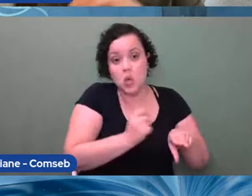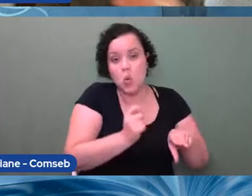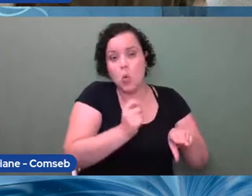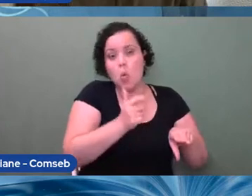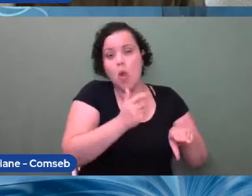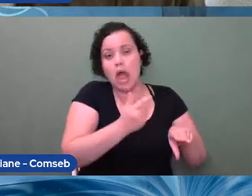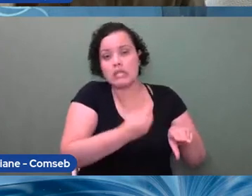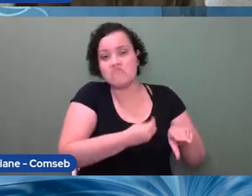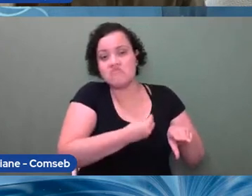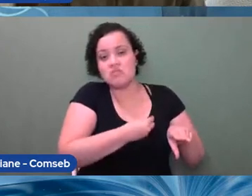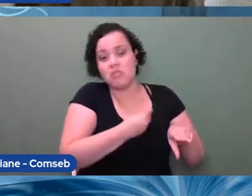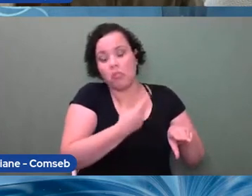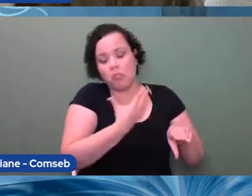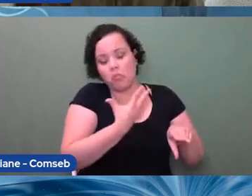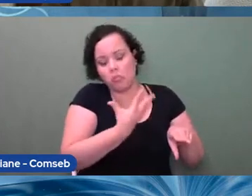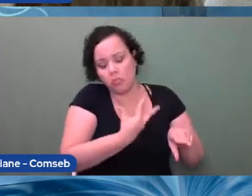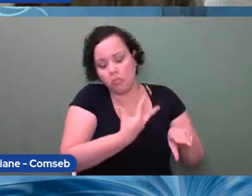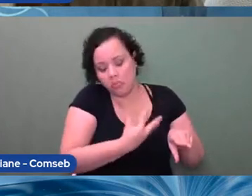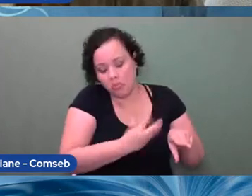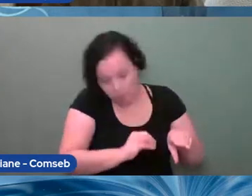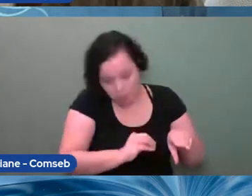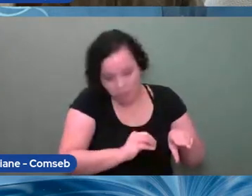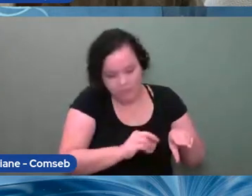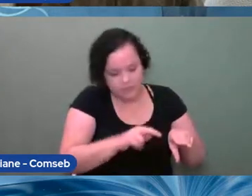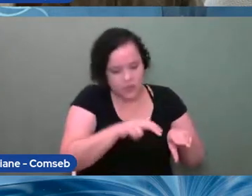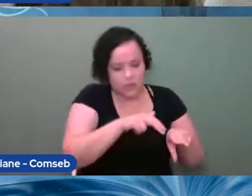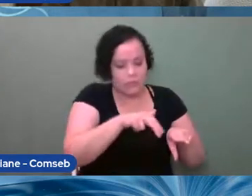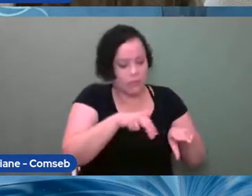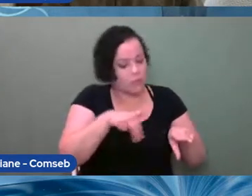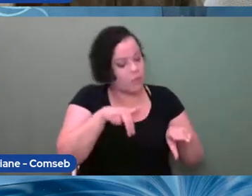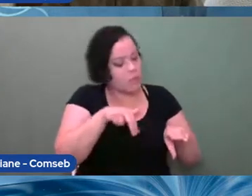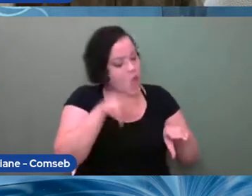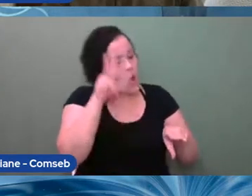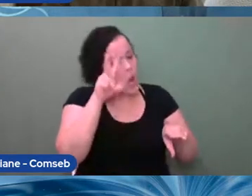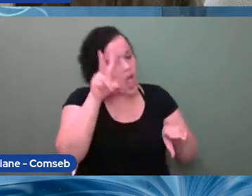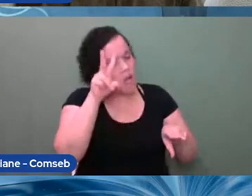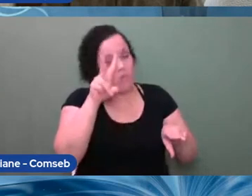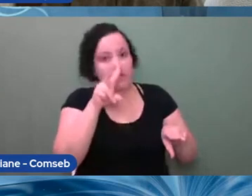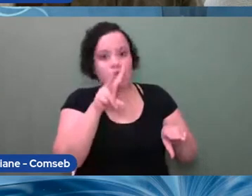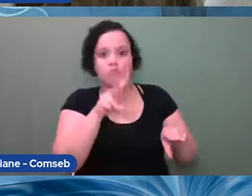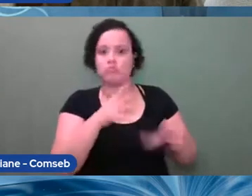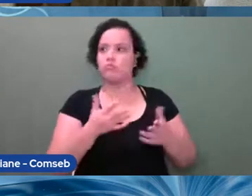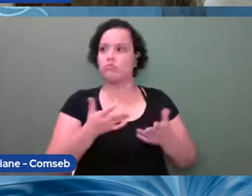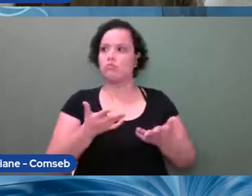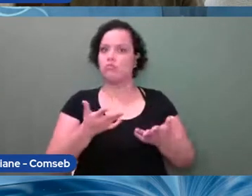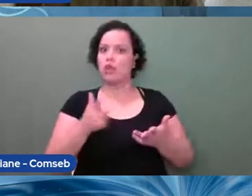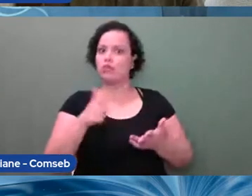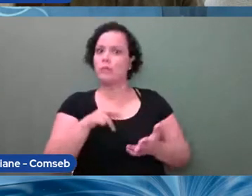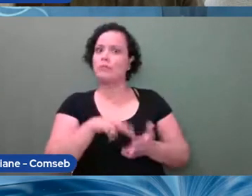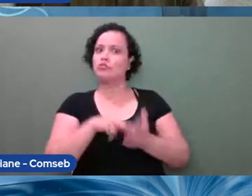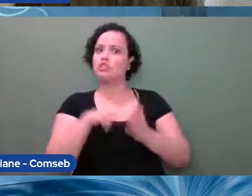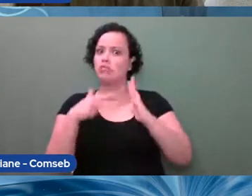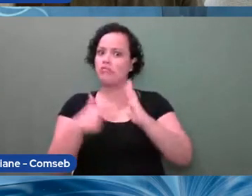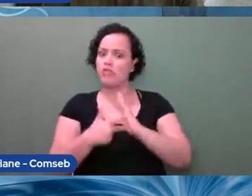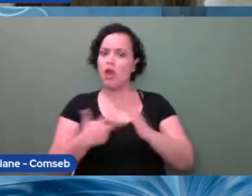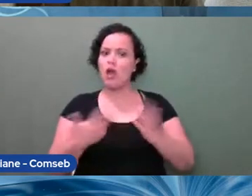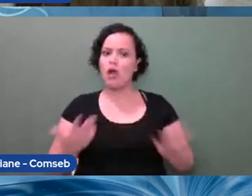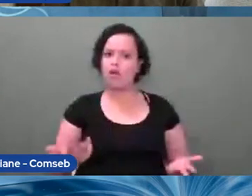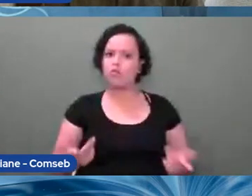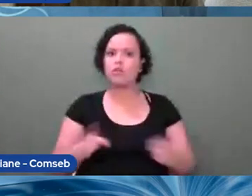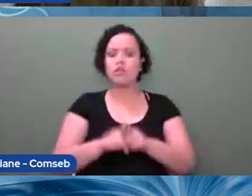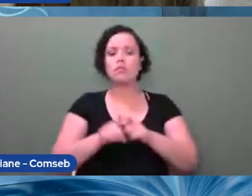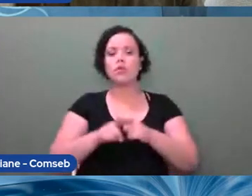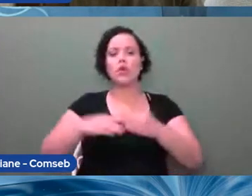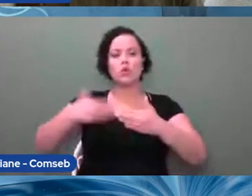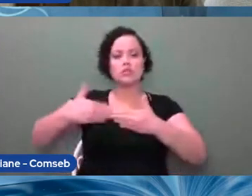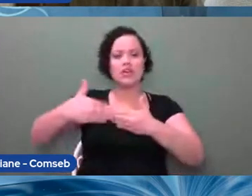quase totalmente desprovido de vida biológica. Né? As implicações disso são bastante significativas. Isso para não dizer dos avanços no campo